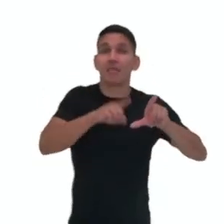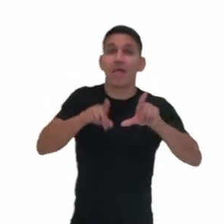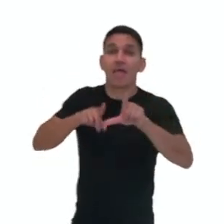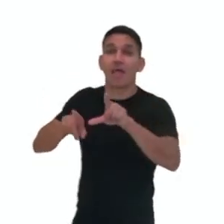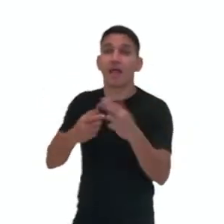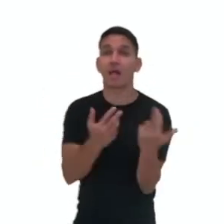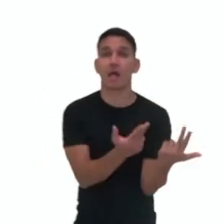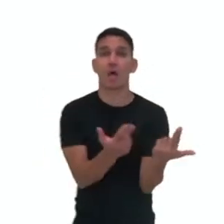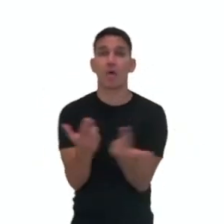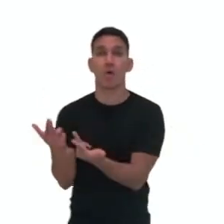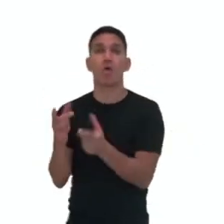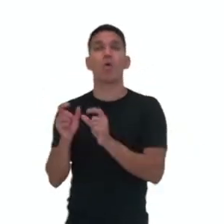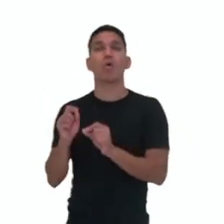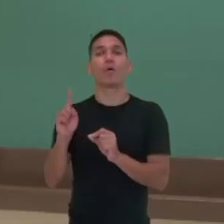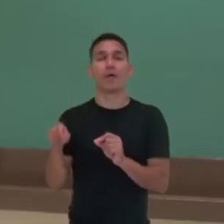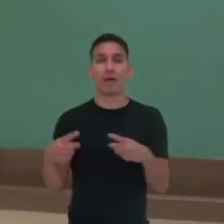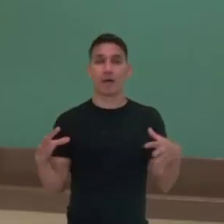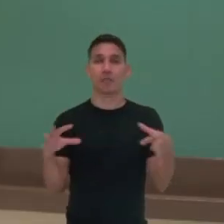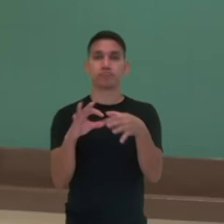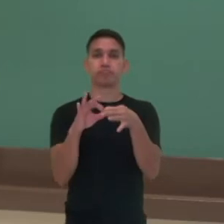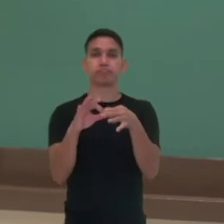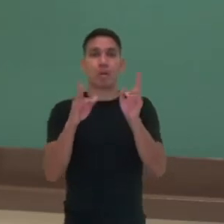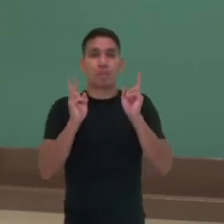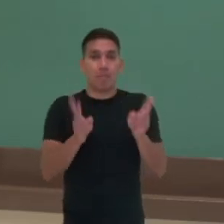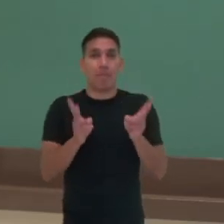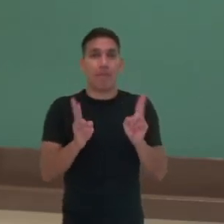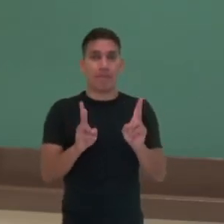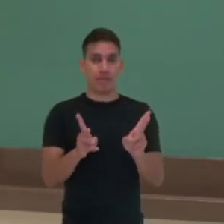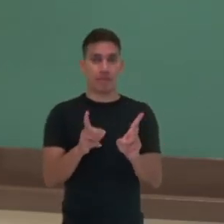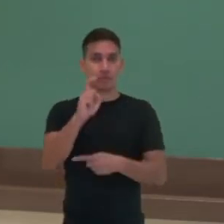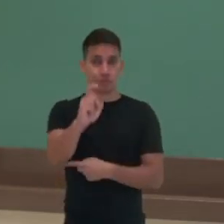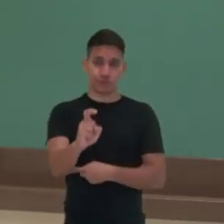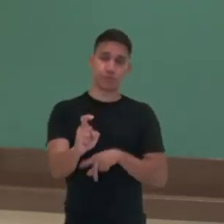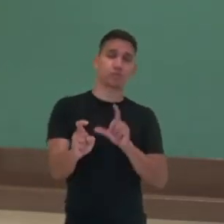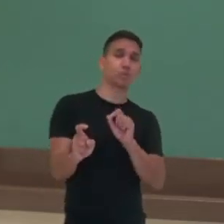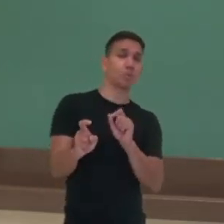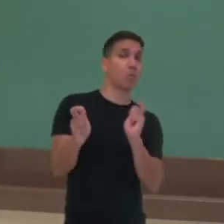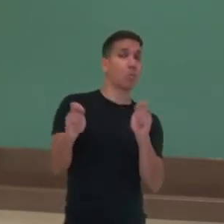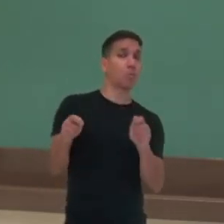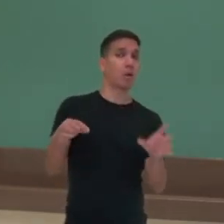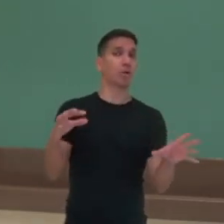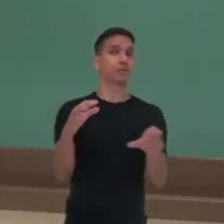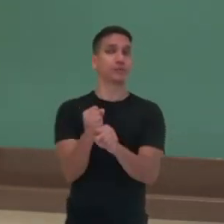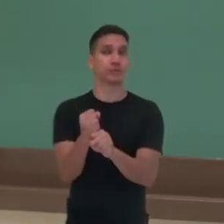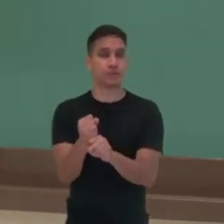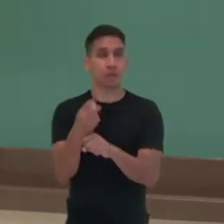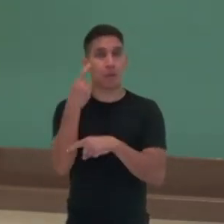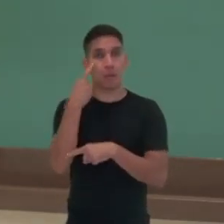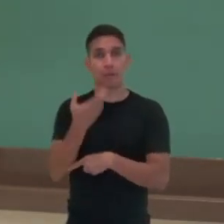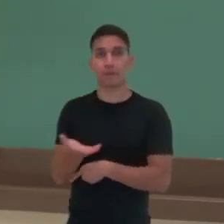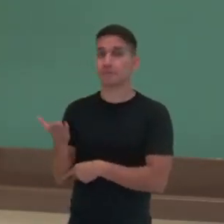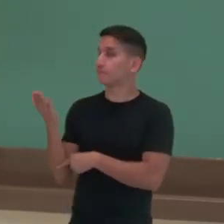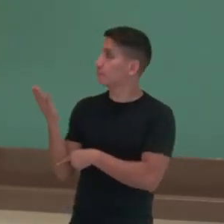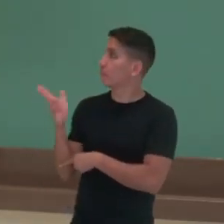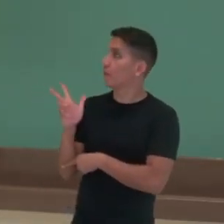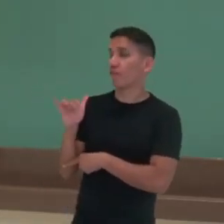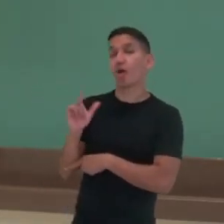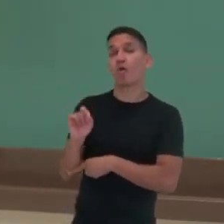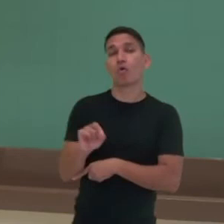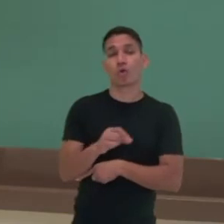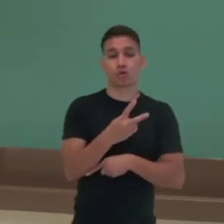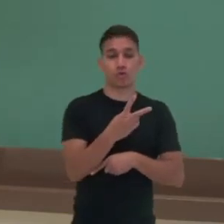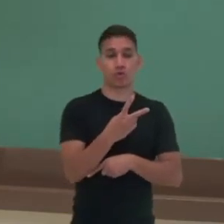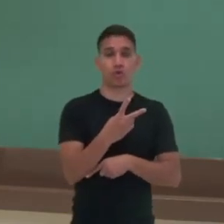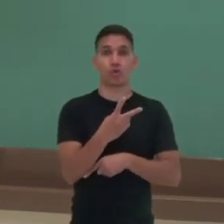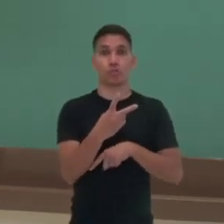Como esses três termos apresentam a mesma variável x, eu posso somá-los. Então, eu vou somar 2x